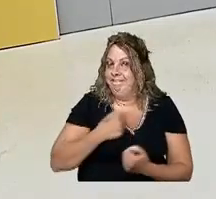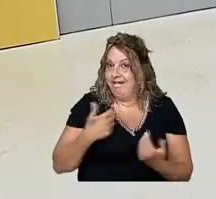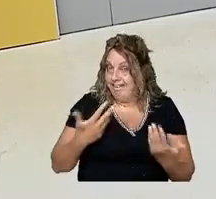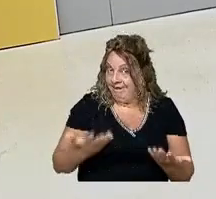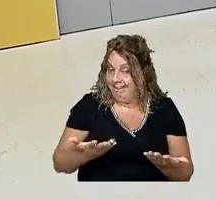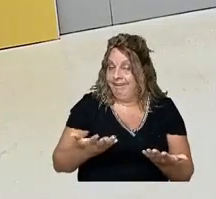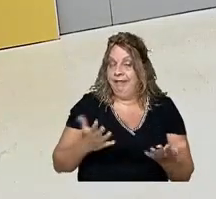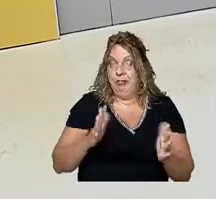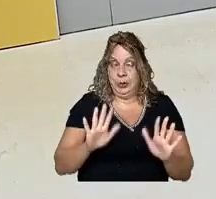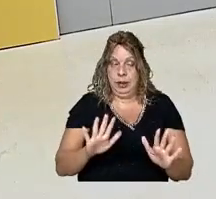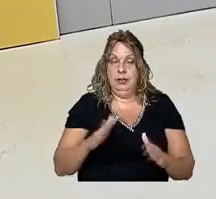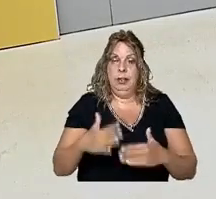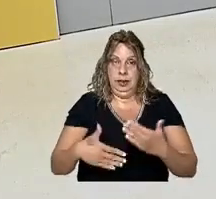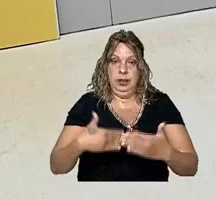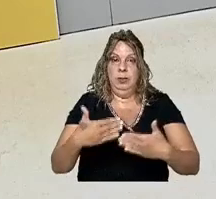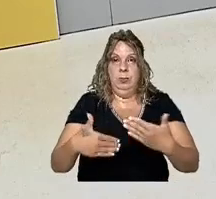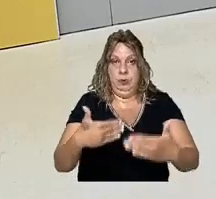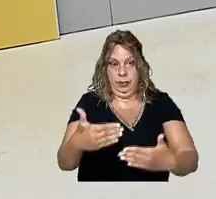seguindo em frente.